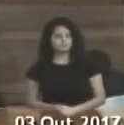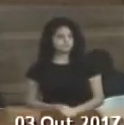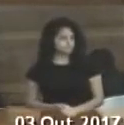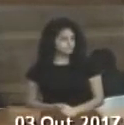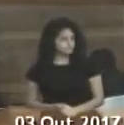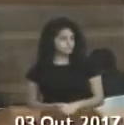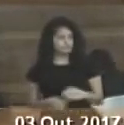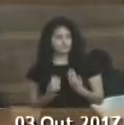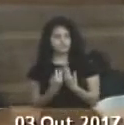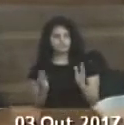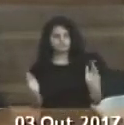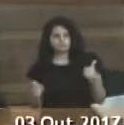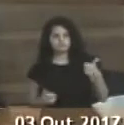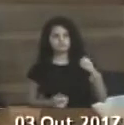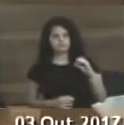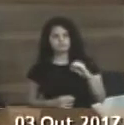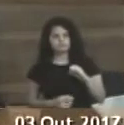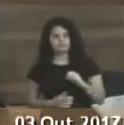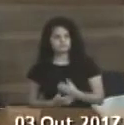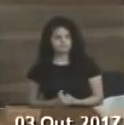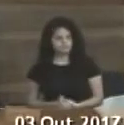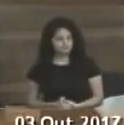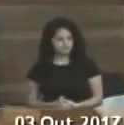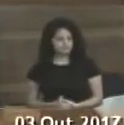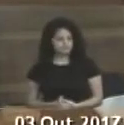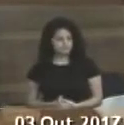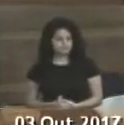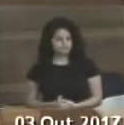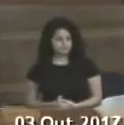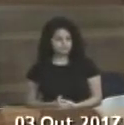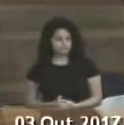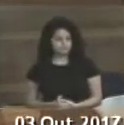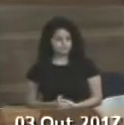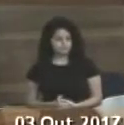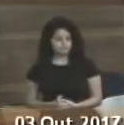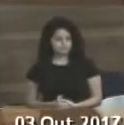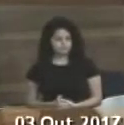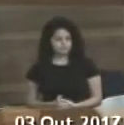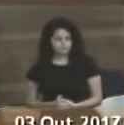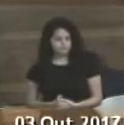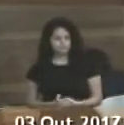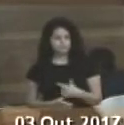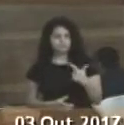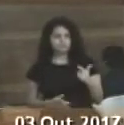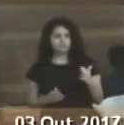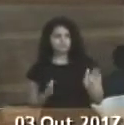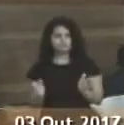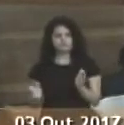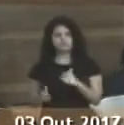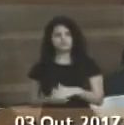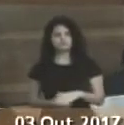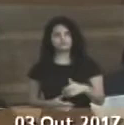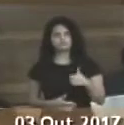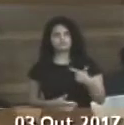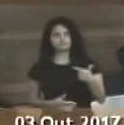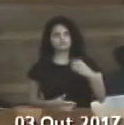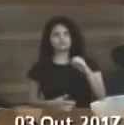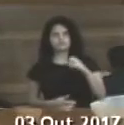às 10 horas e 31 minutos, a 15ª sessão ordinária do 2º período legislativo do ano